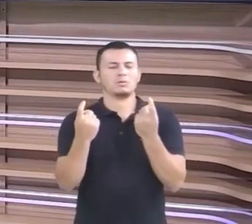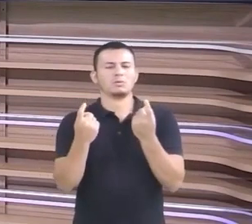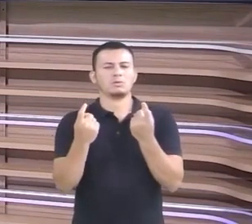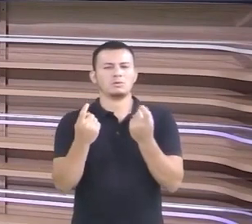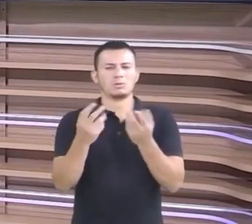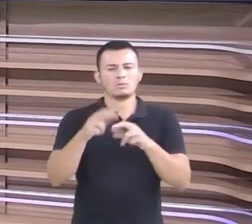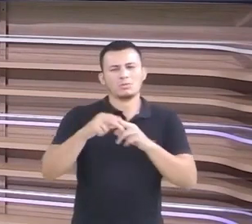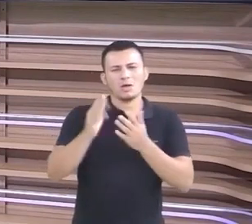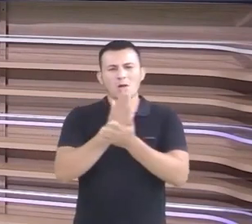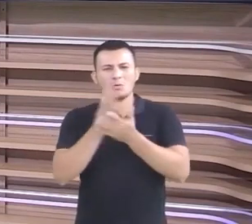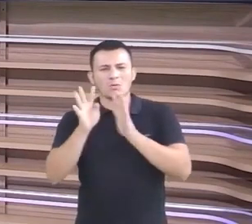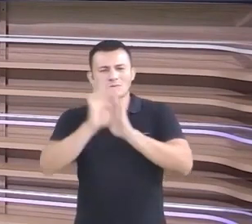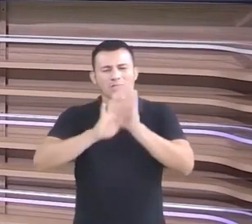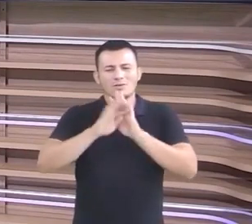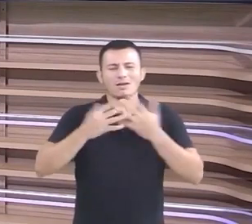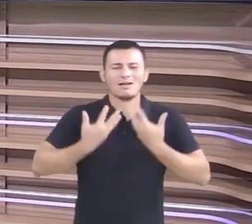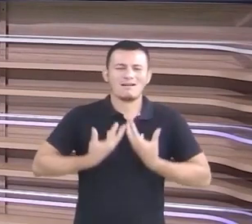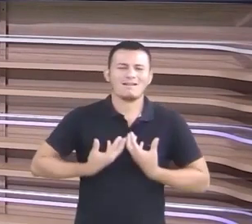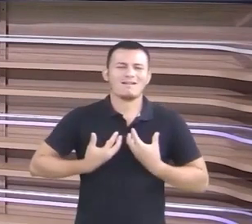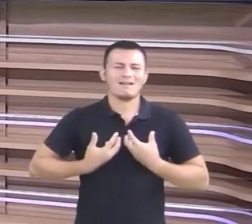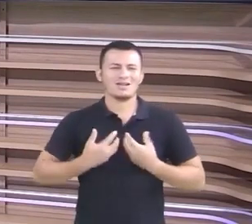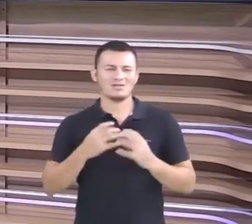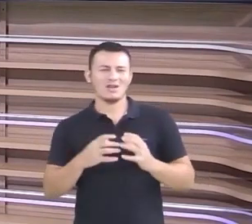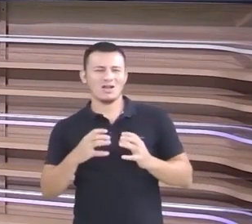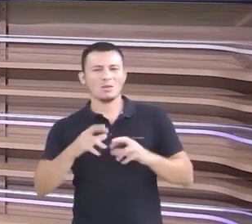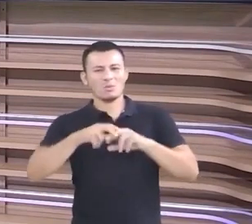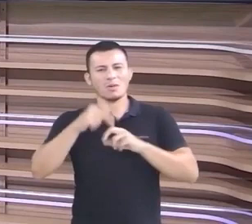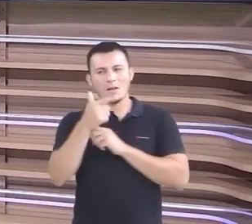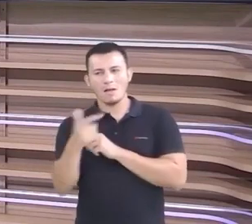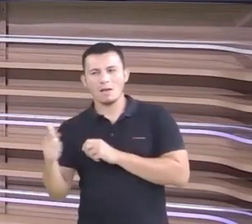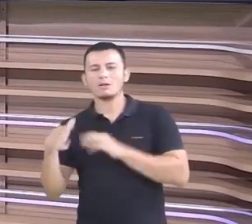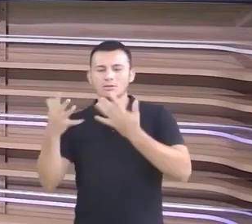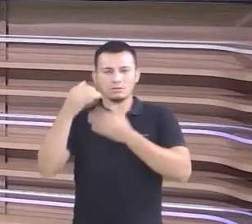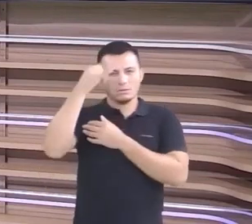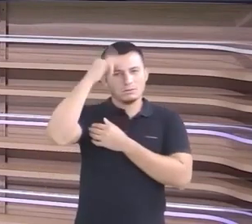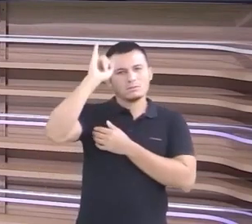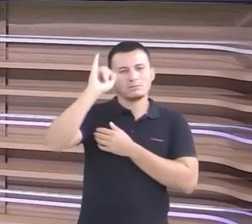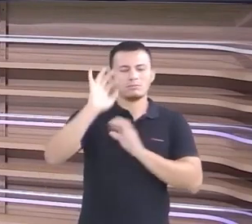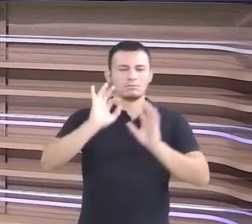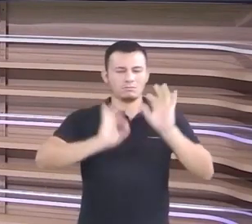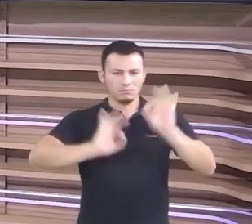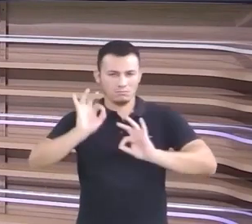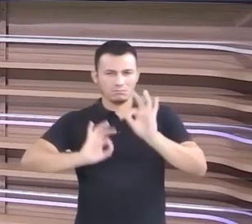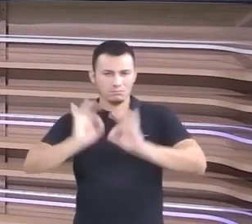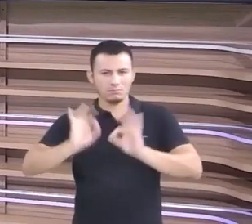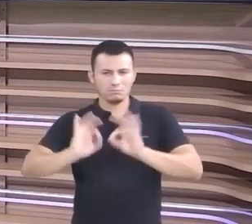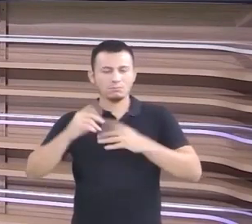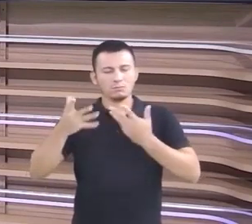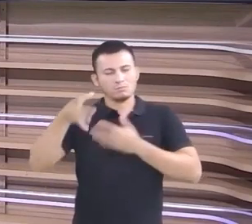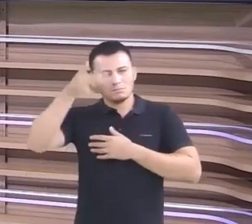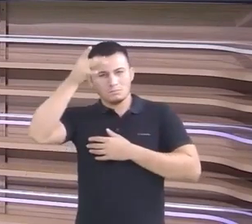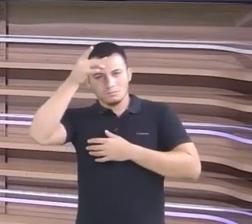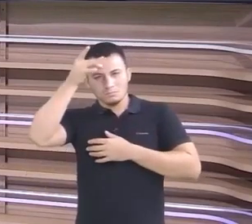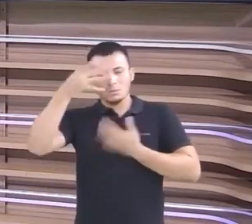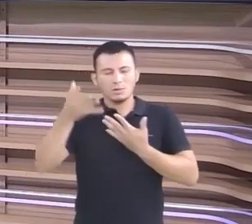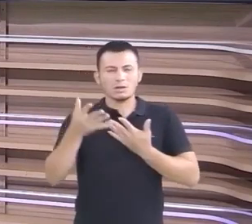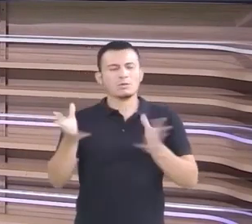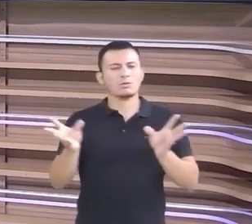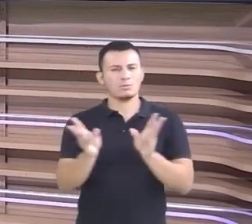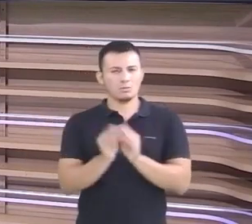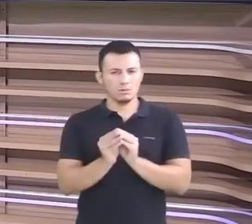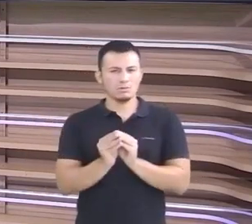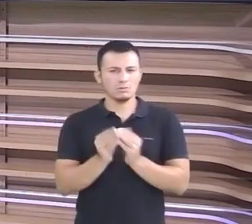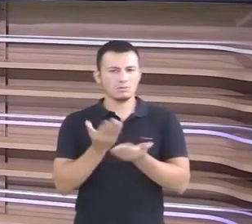chatos para quem está lendo. Então, só para a gente deixar bem fixo na memória, vamos fazer um